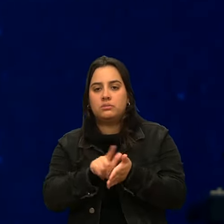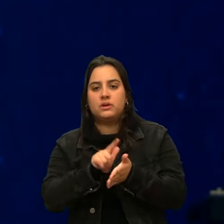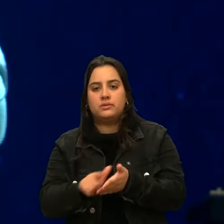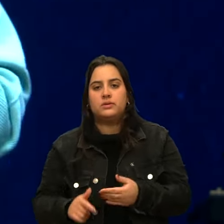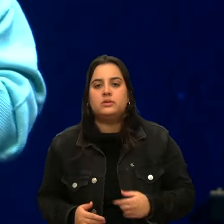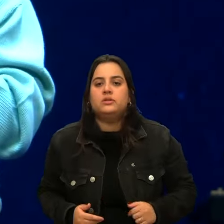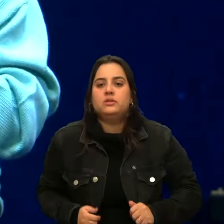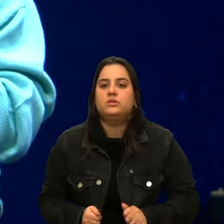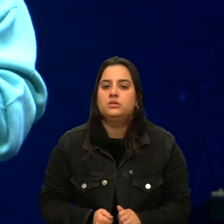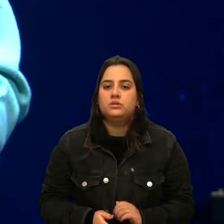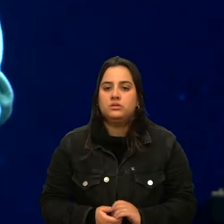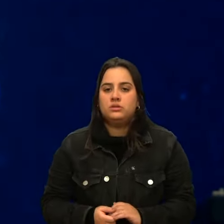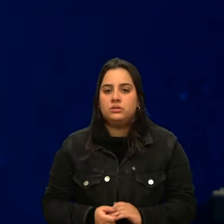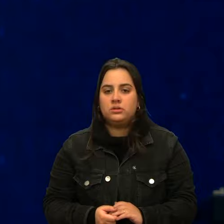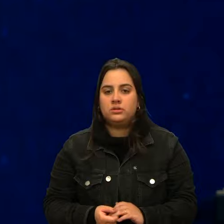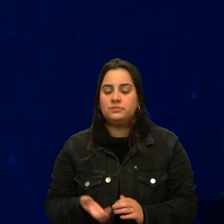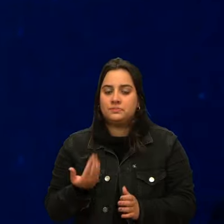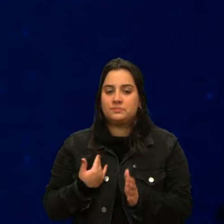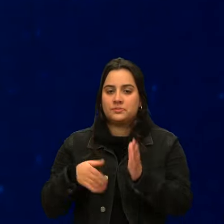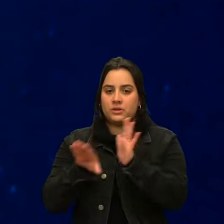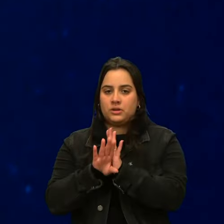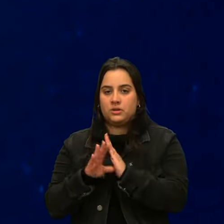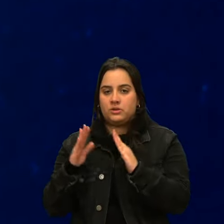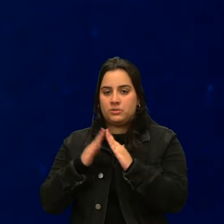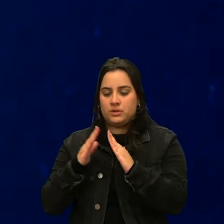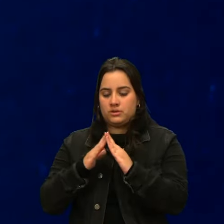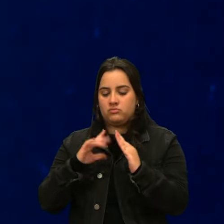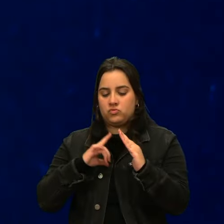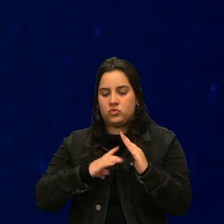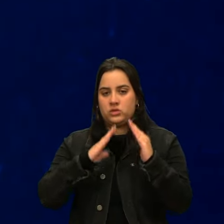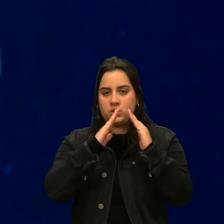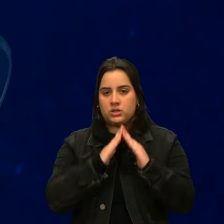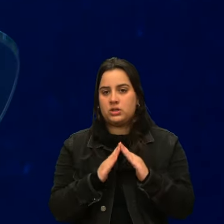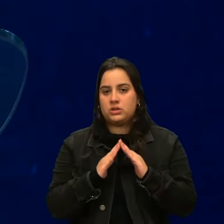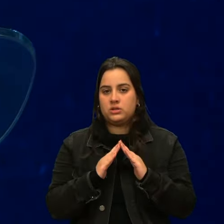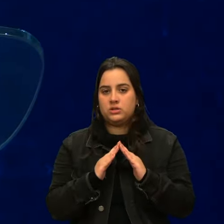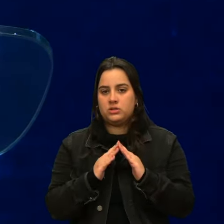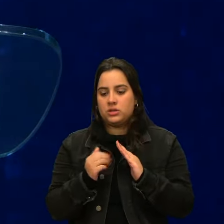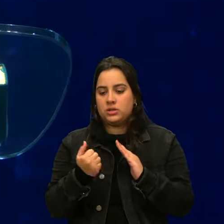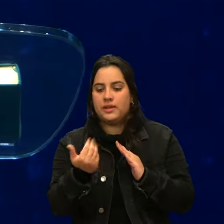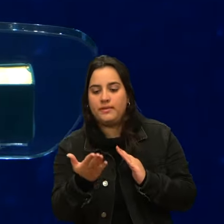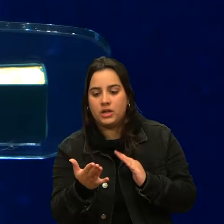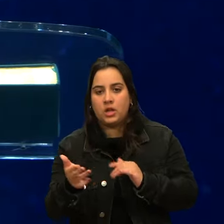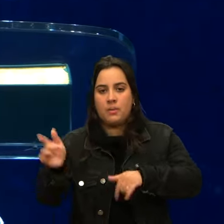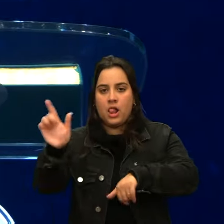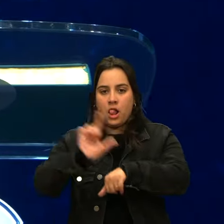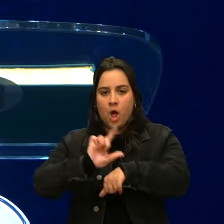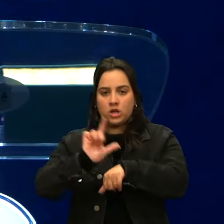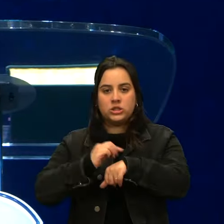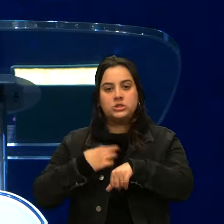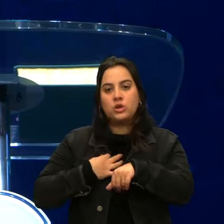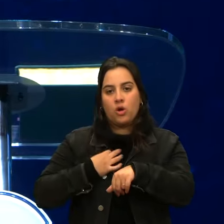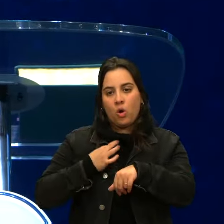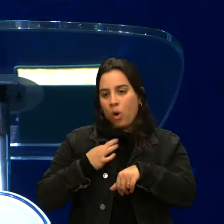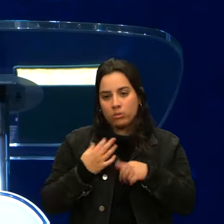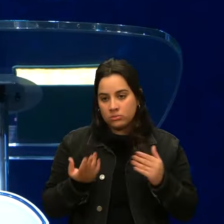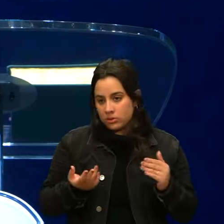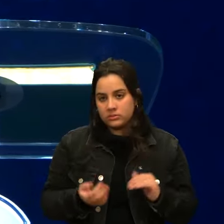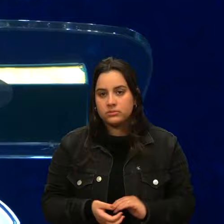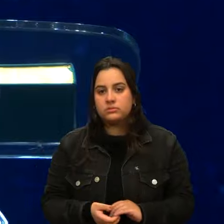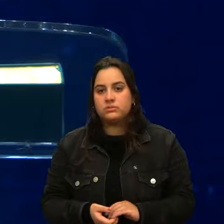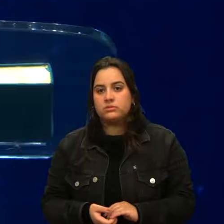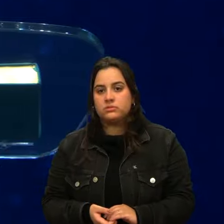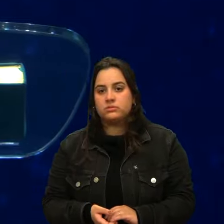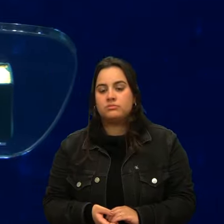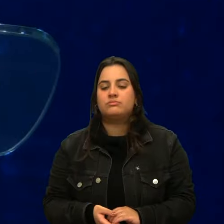casas. E a gente chegou numa casa que tinha casa, assim, e na frente era uma loja de roupa e tudo mais. E,